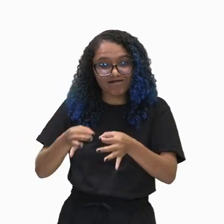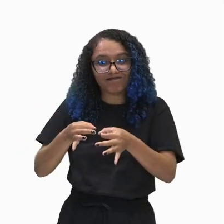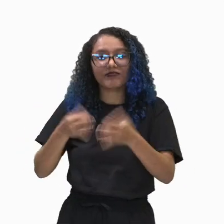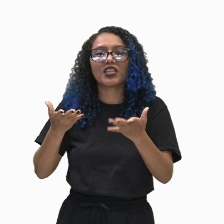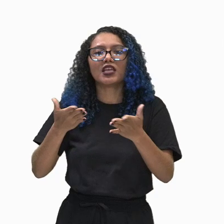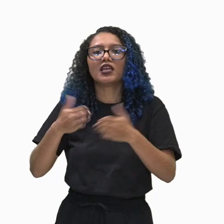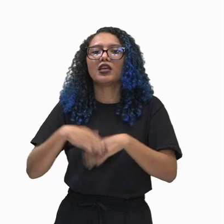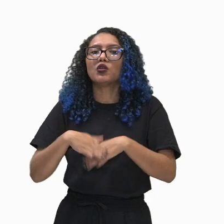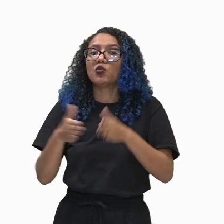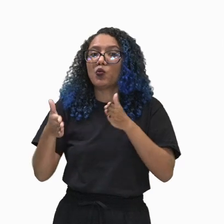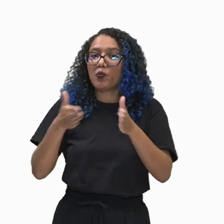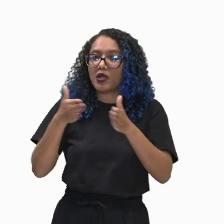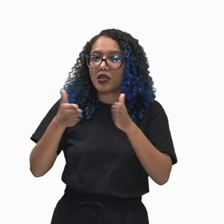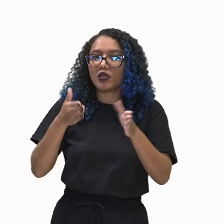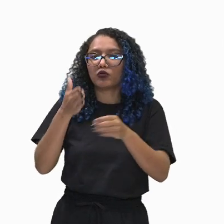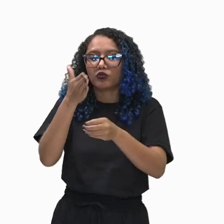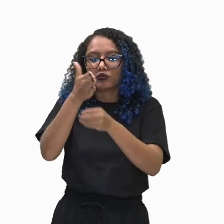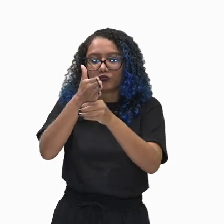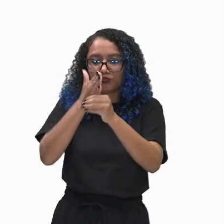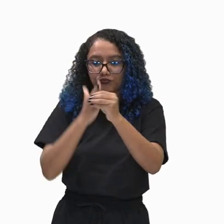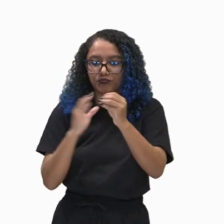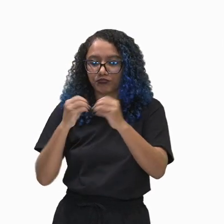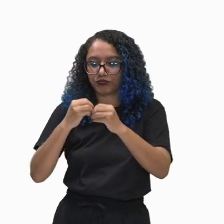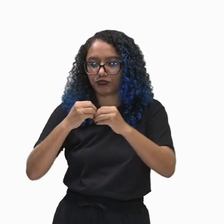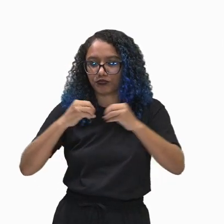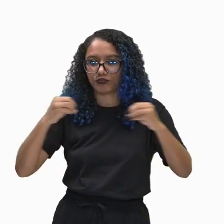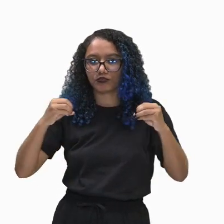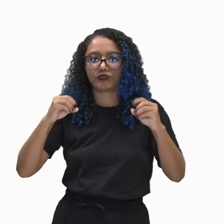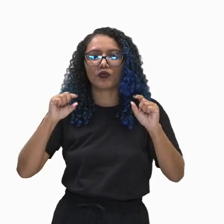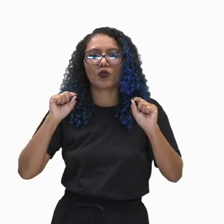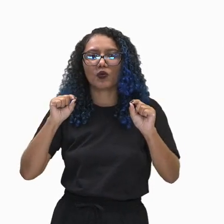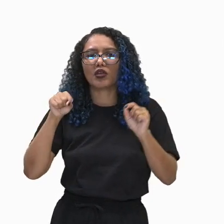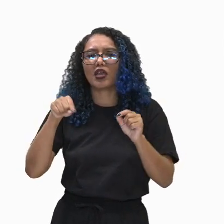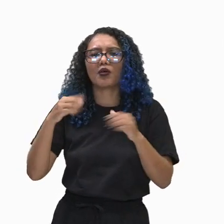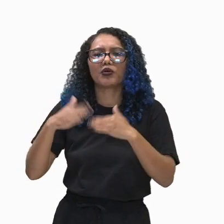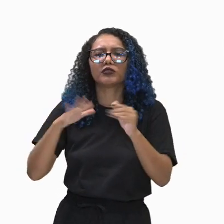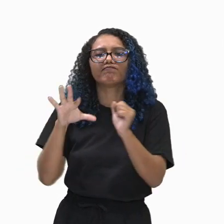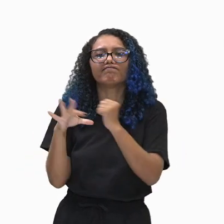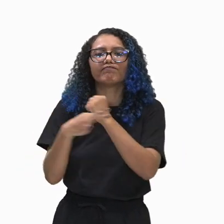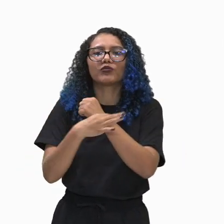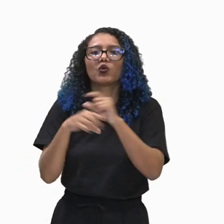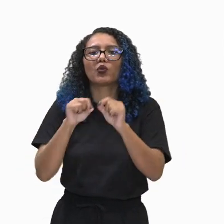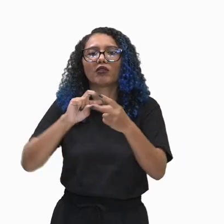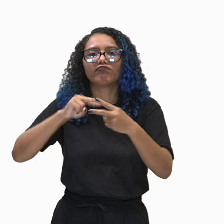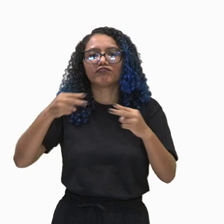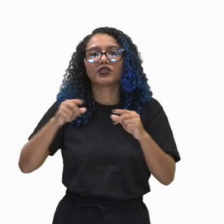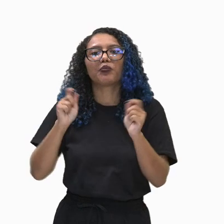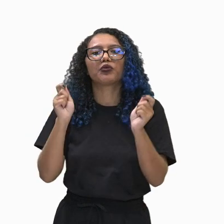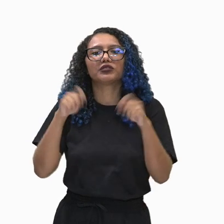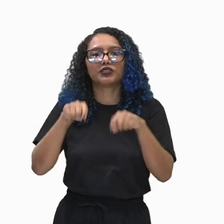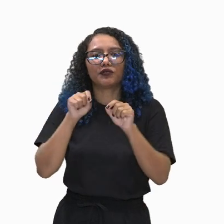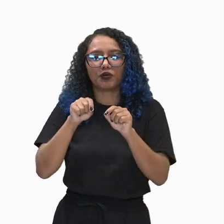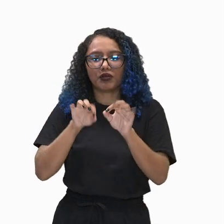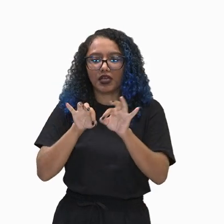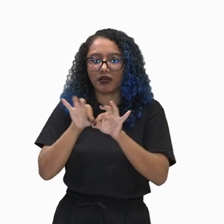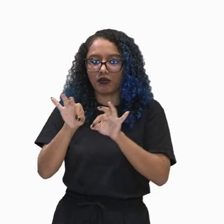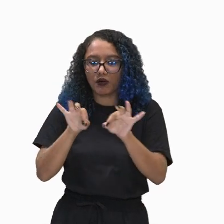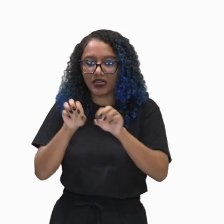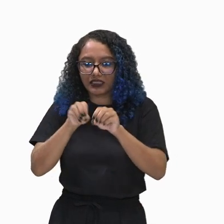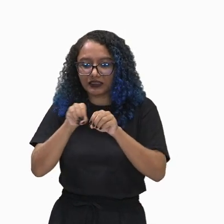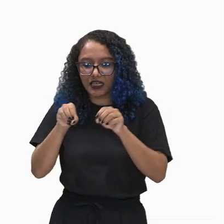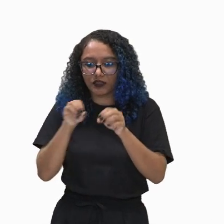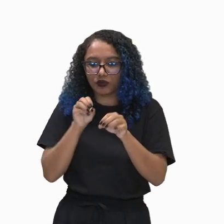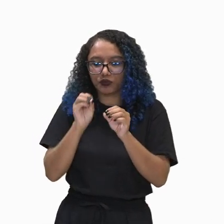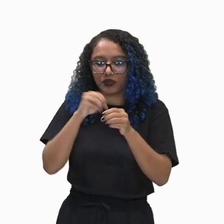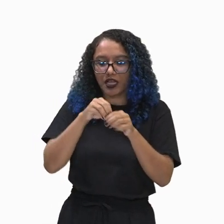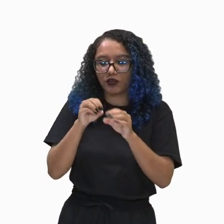a divisão celular, esse processo garante que o material genético seja dividido igualmente